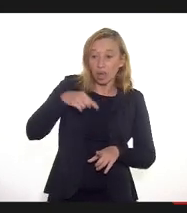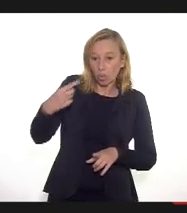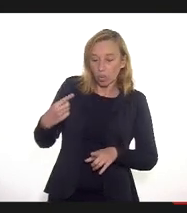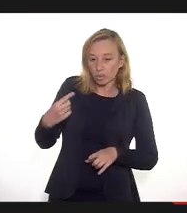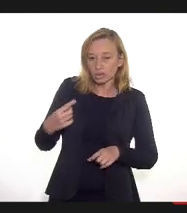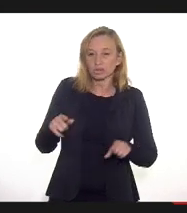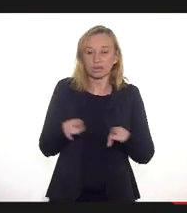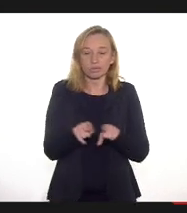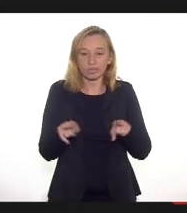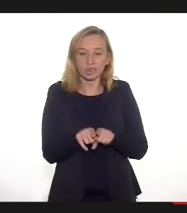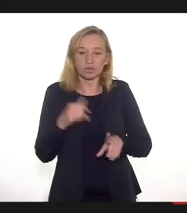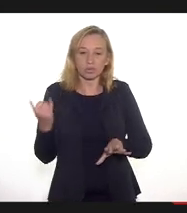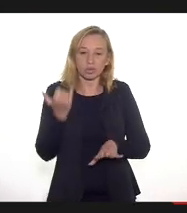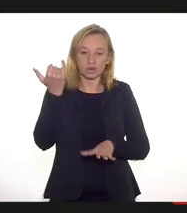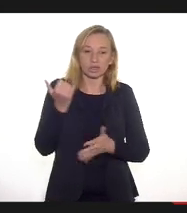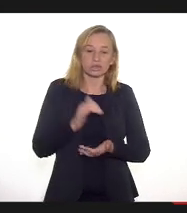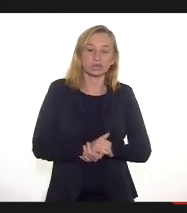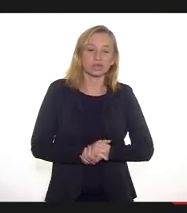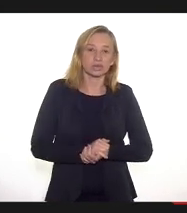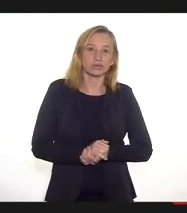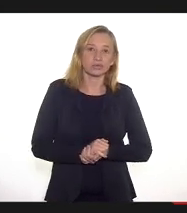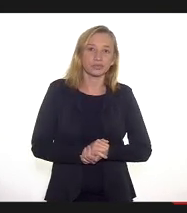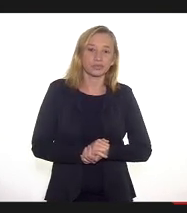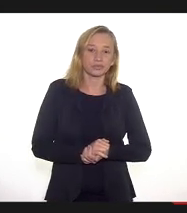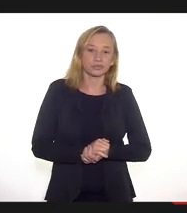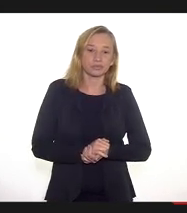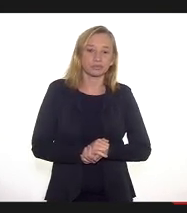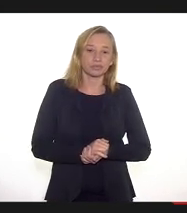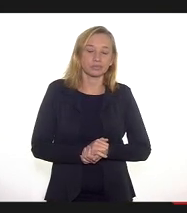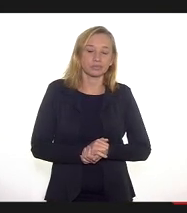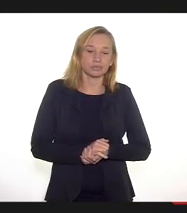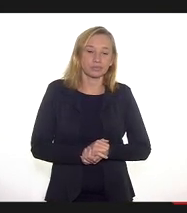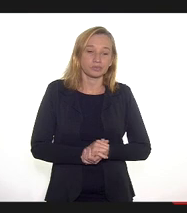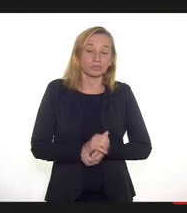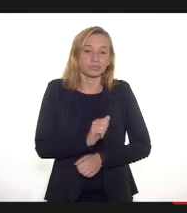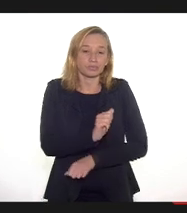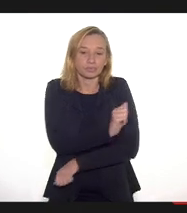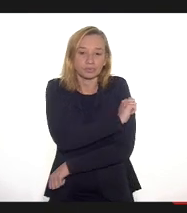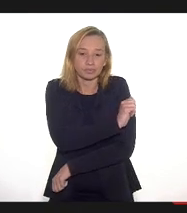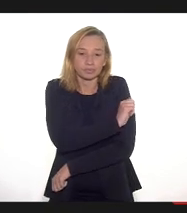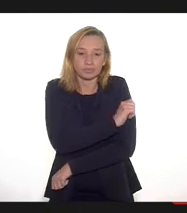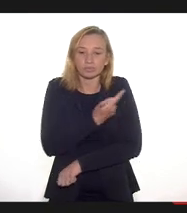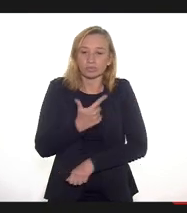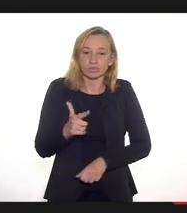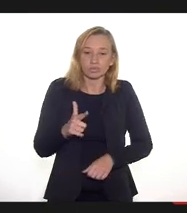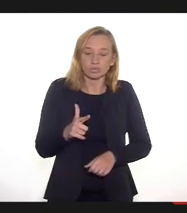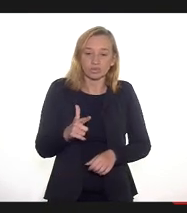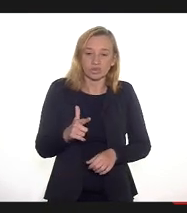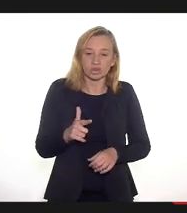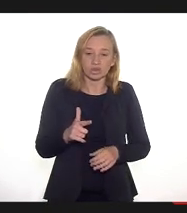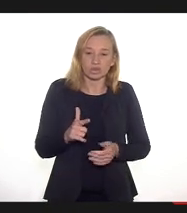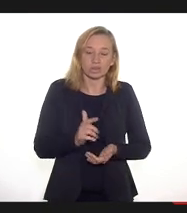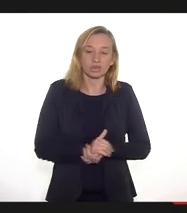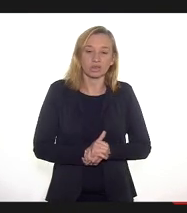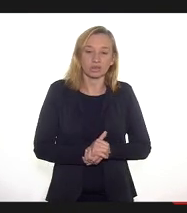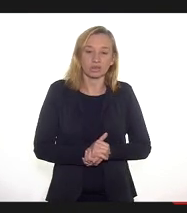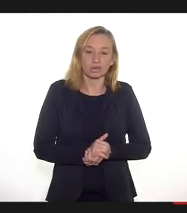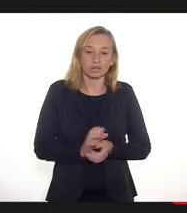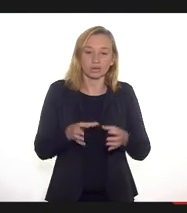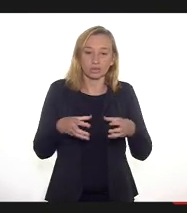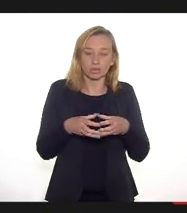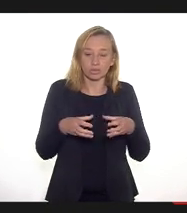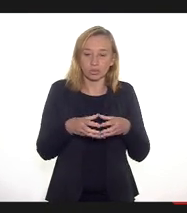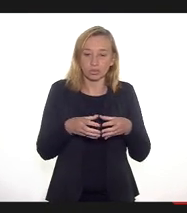importante é a respeito dos alunos, né, não ter a condição, a conectividade é muito